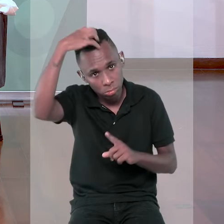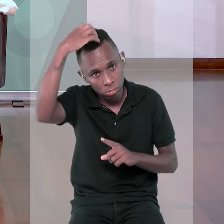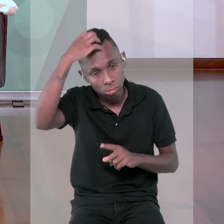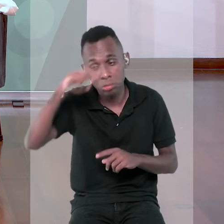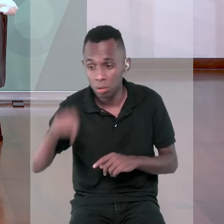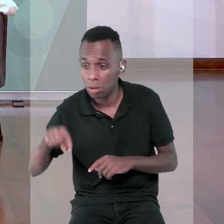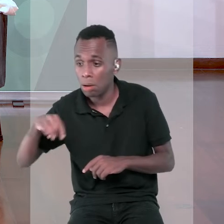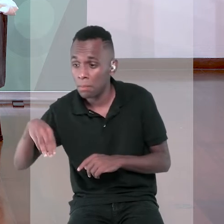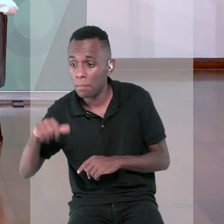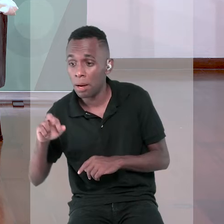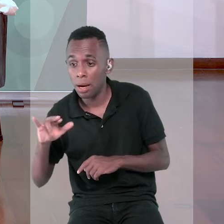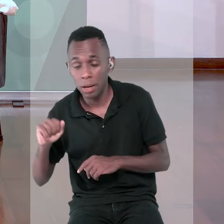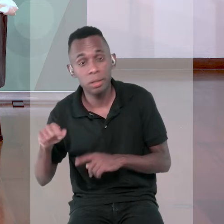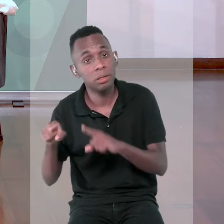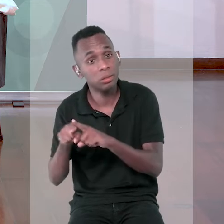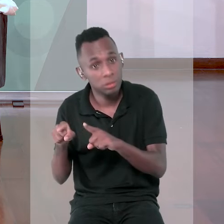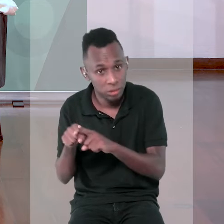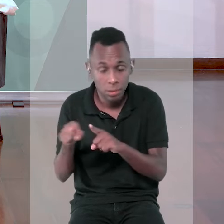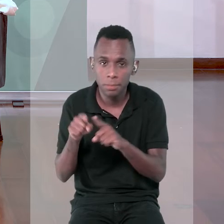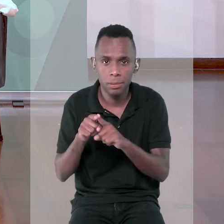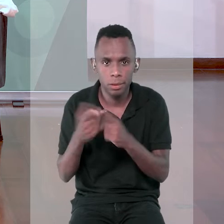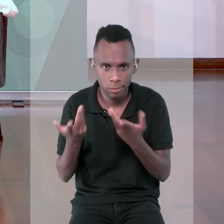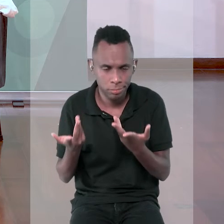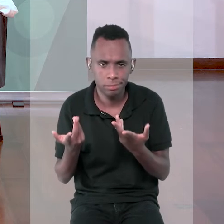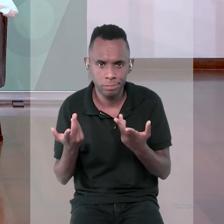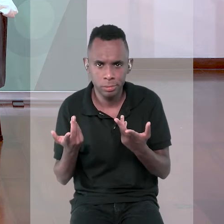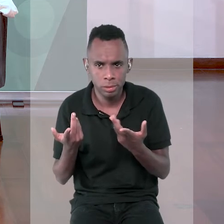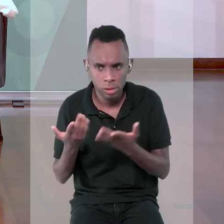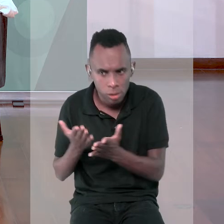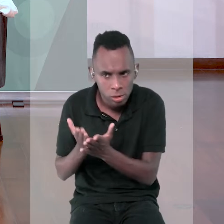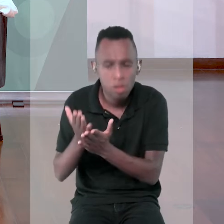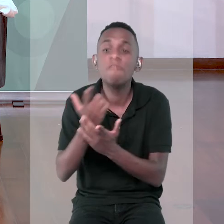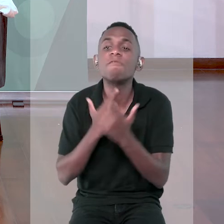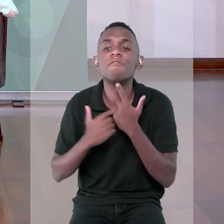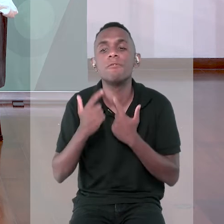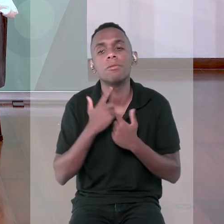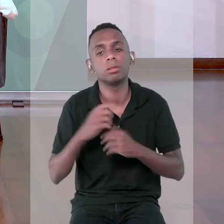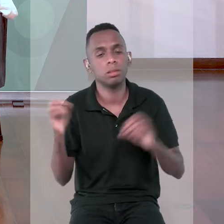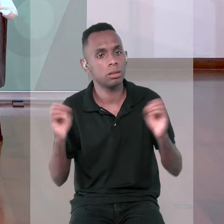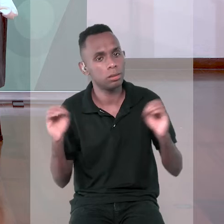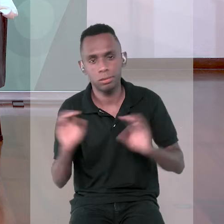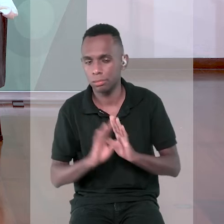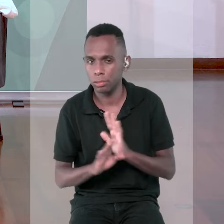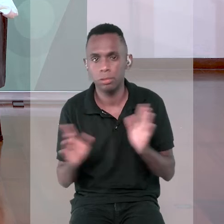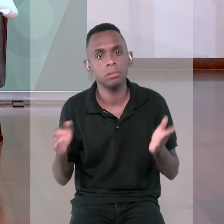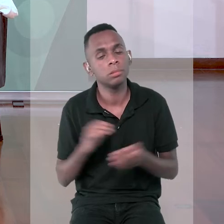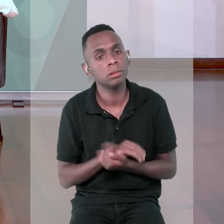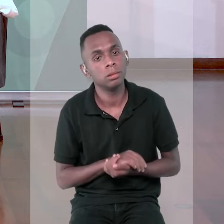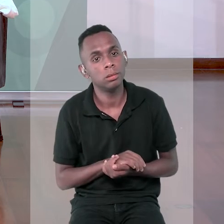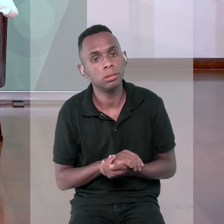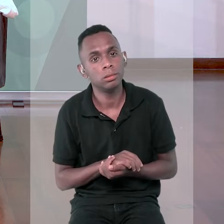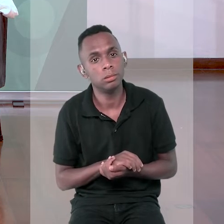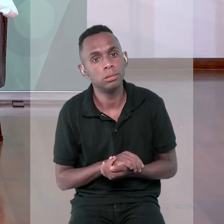da Maria Quitéria, não usava mulher seguir vocação, né? Elas foram modernas antes da modernidade. Né?